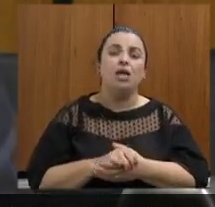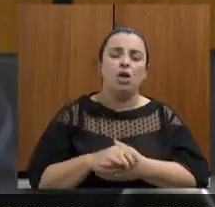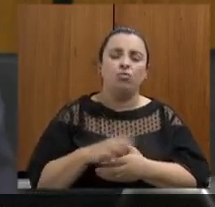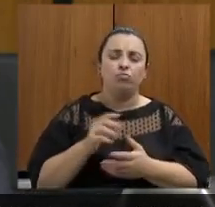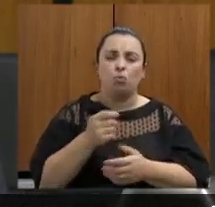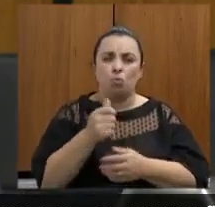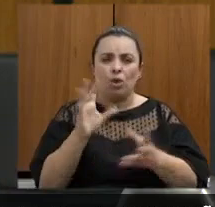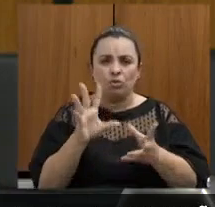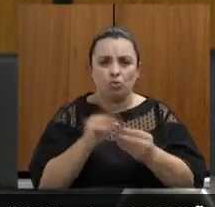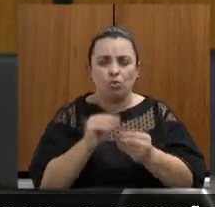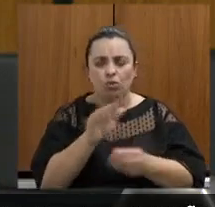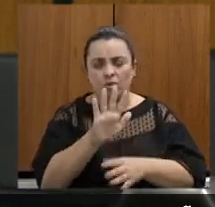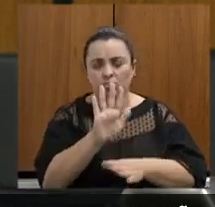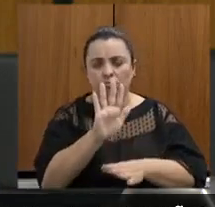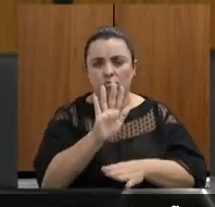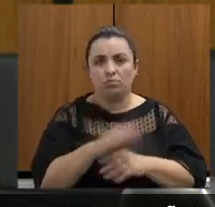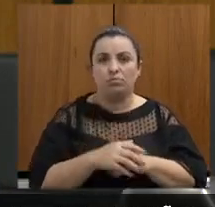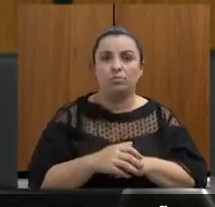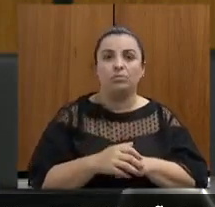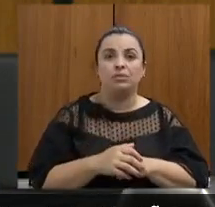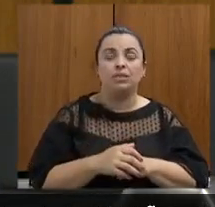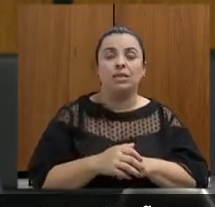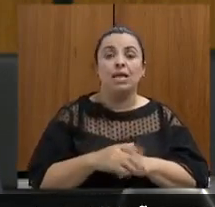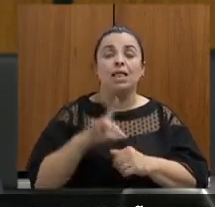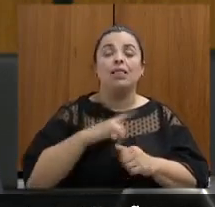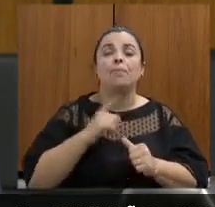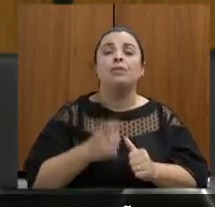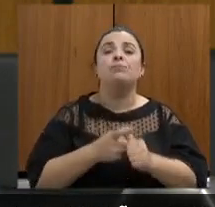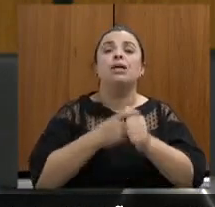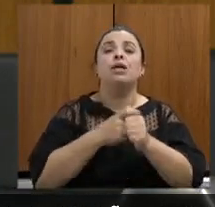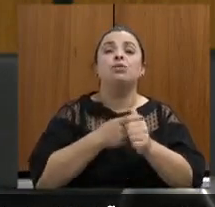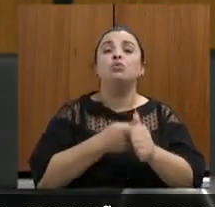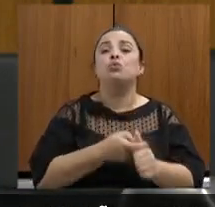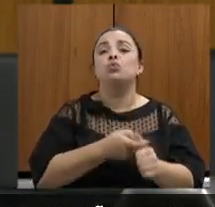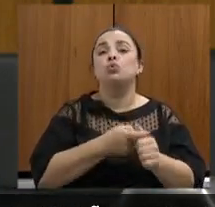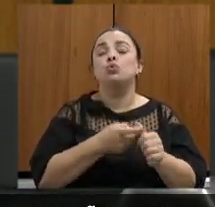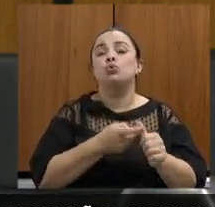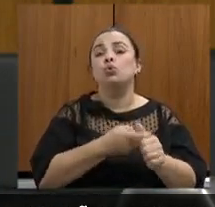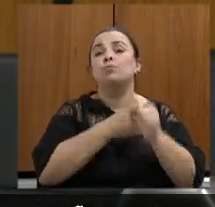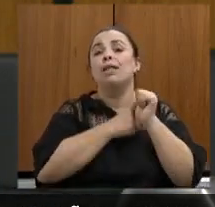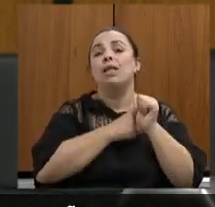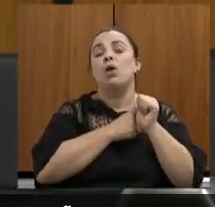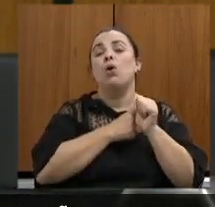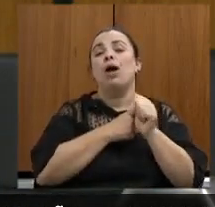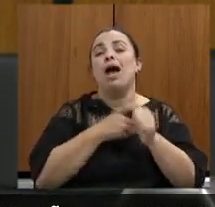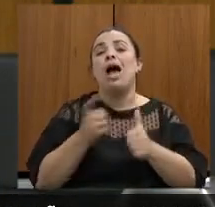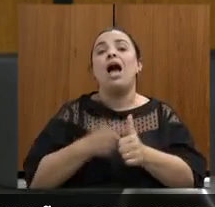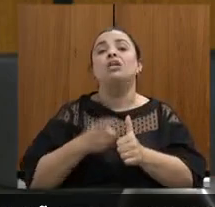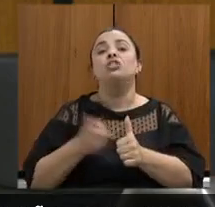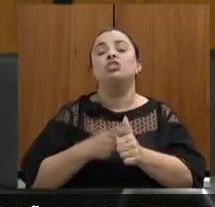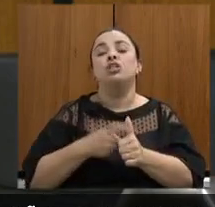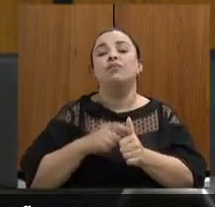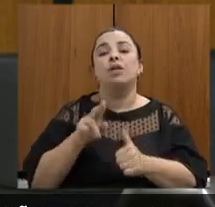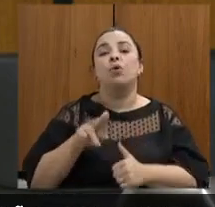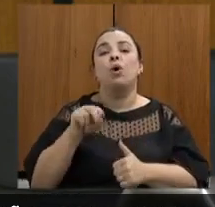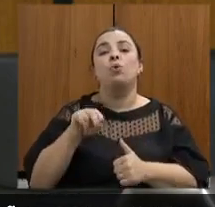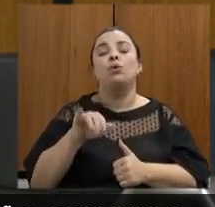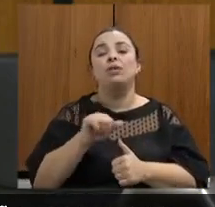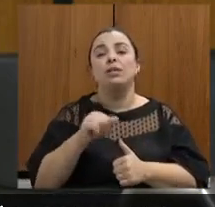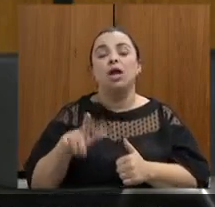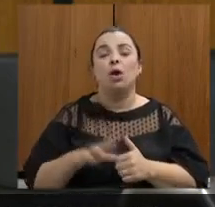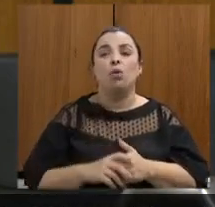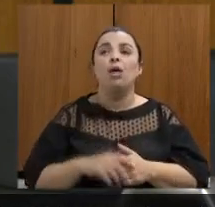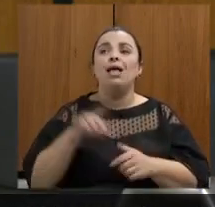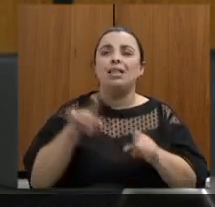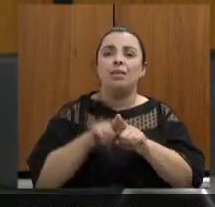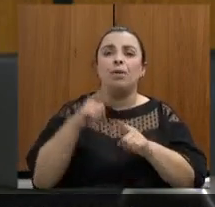pois não é suspendendo a dívida com união nós tivemos querendo arrecadar cotação do minério de ferro mercado internacional que habitam o valor da